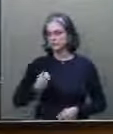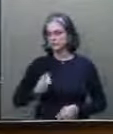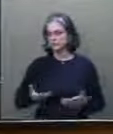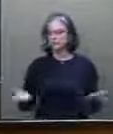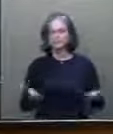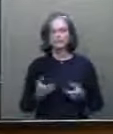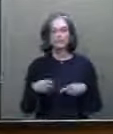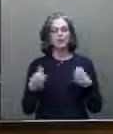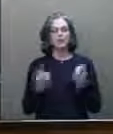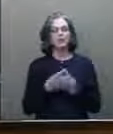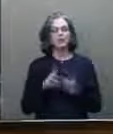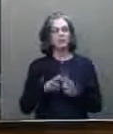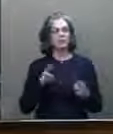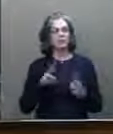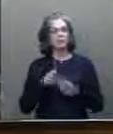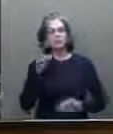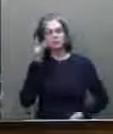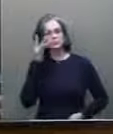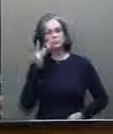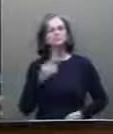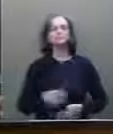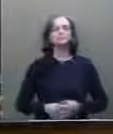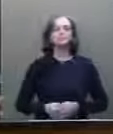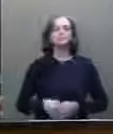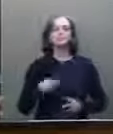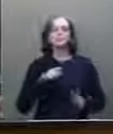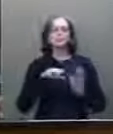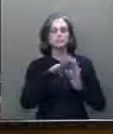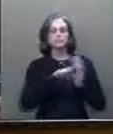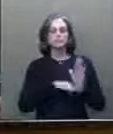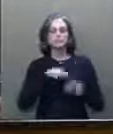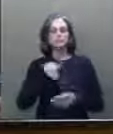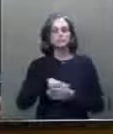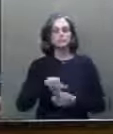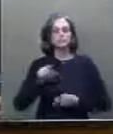deliberativa semipresencial é destinada à apreciação da seguinte pauta.